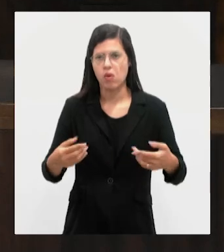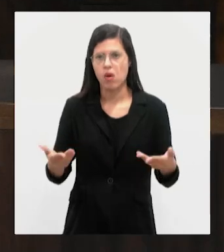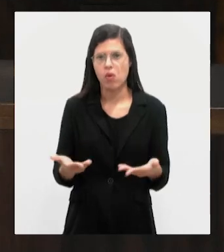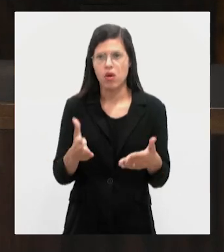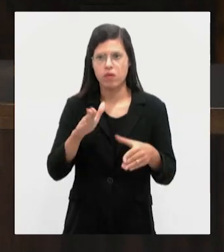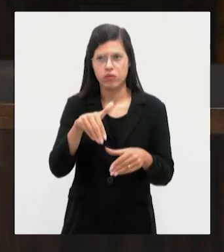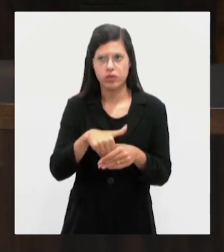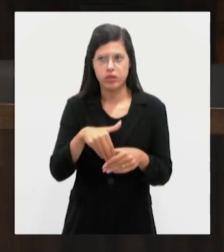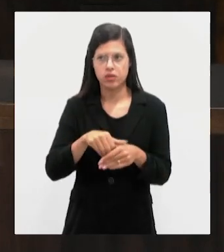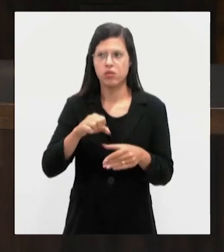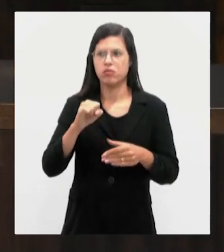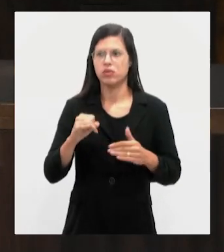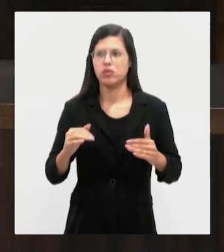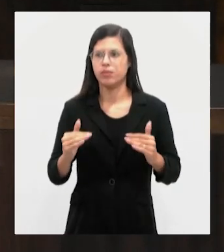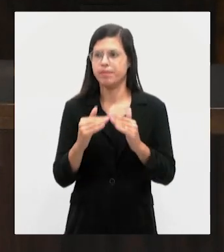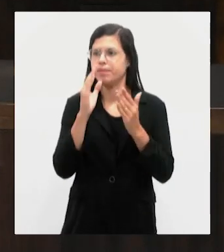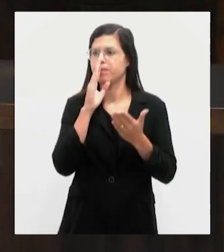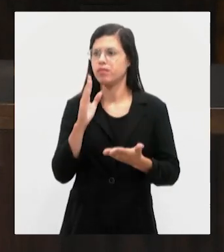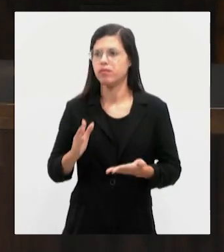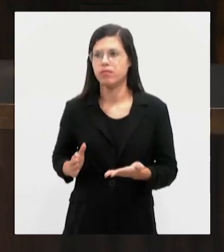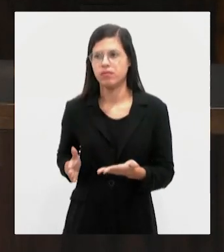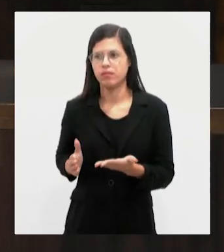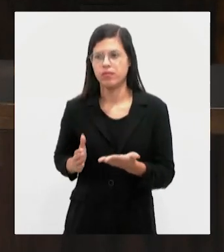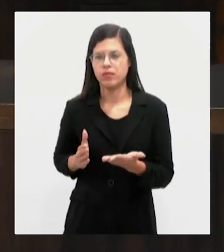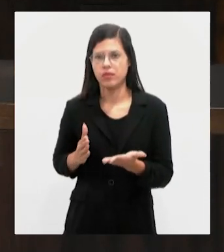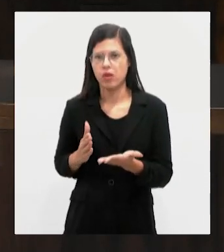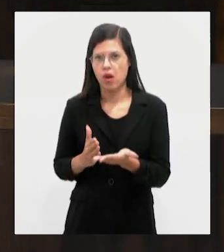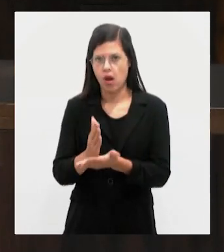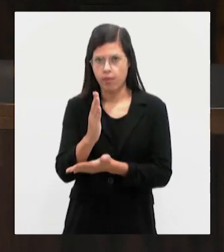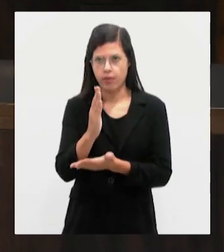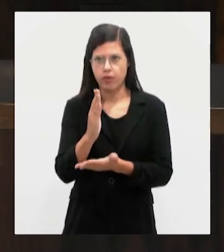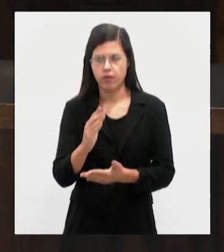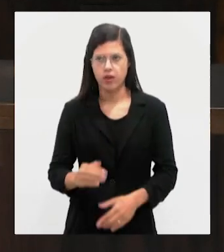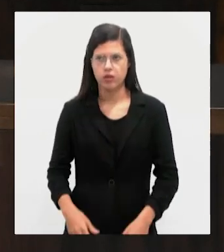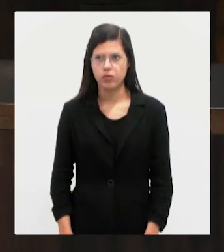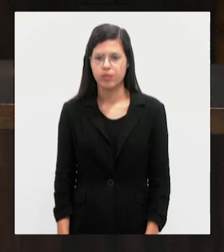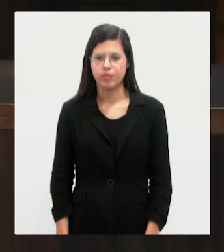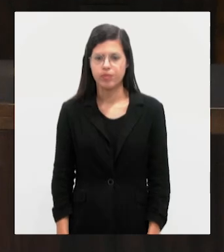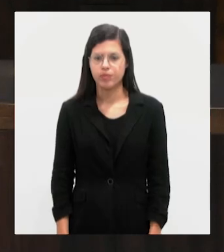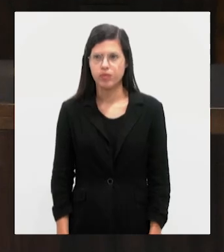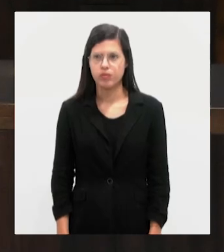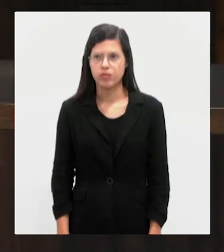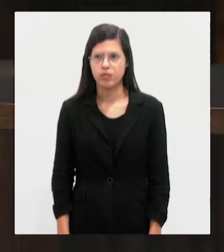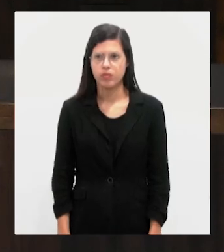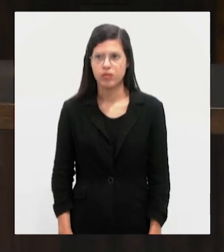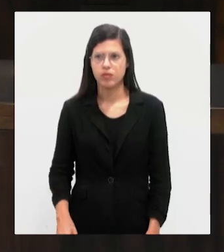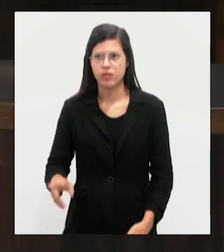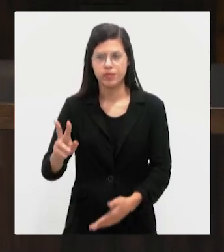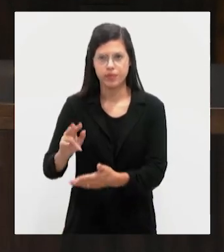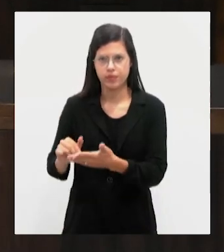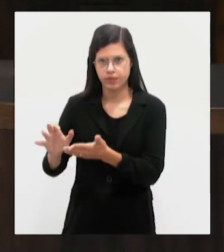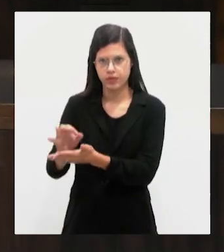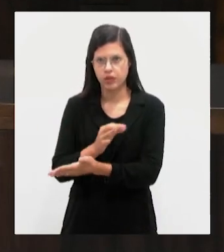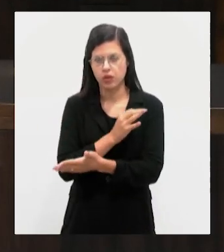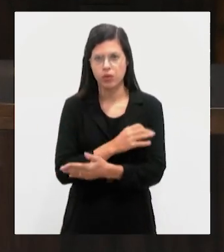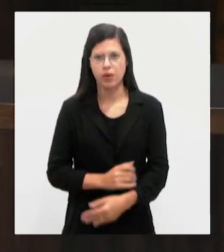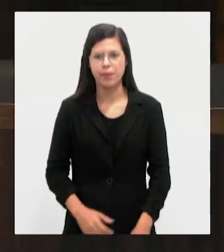votação, senhores que aprovam, permaneçam como estão. Aprovado. Vai a